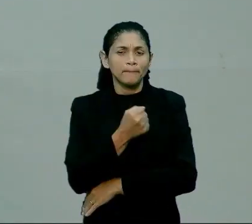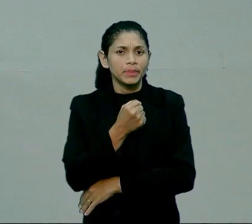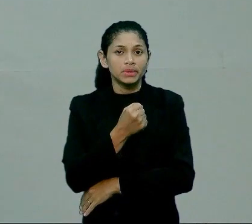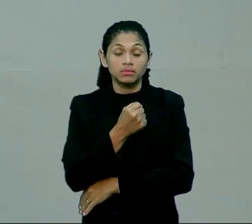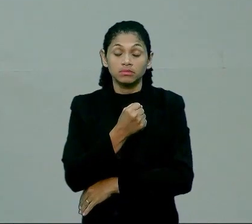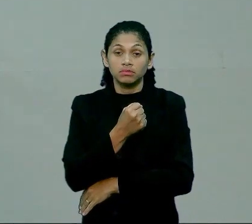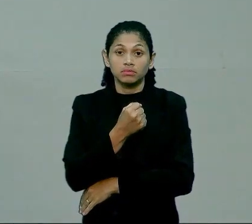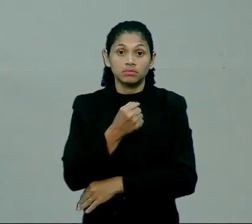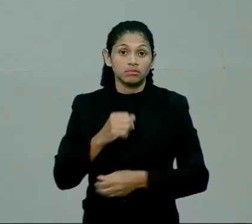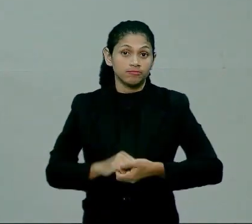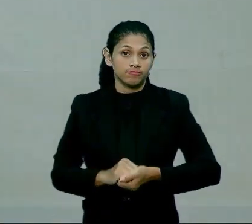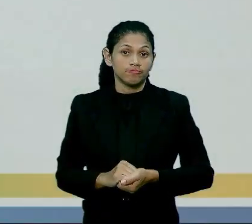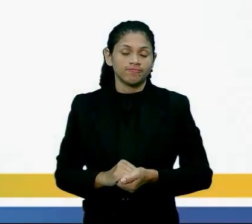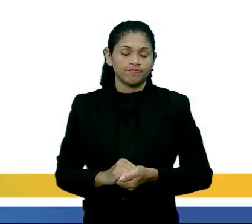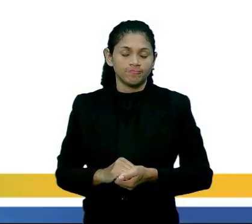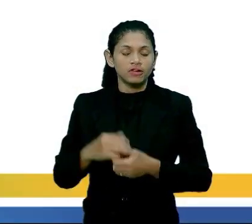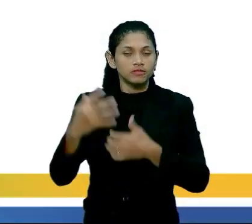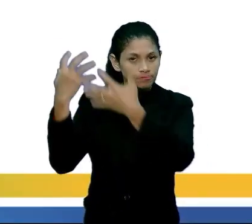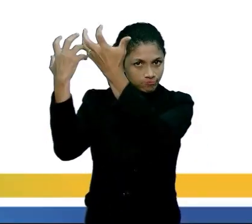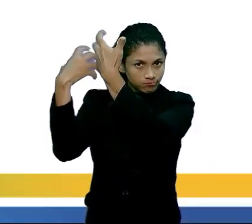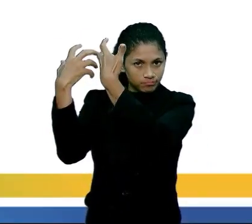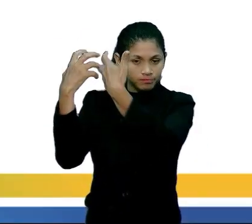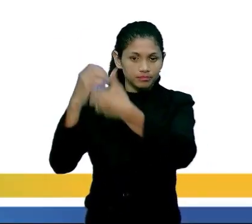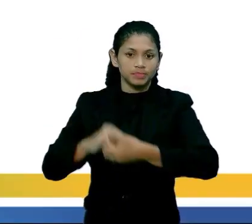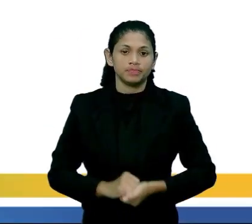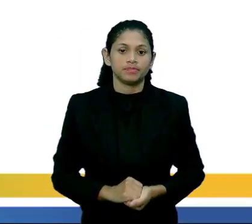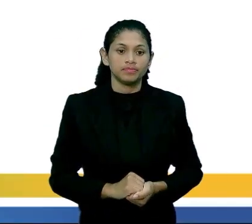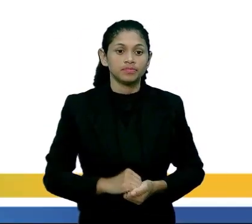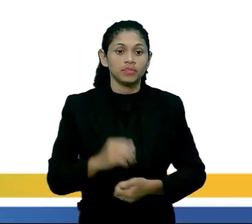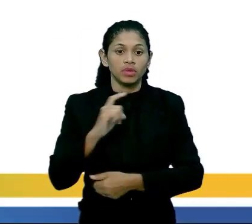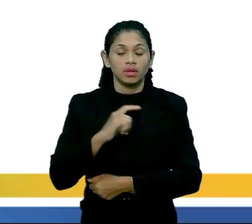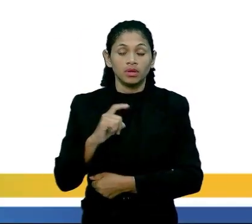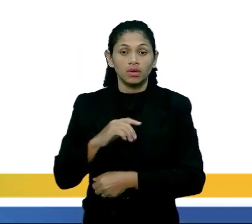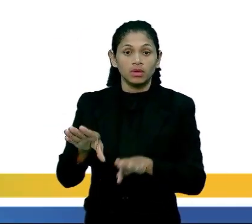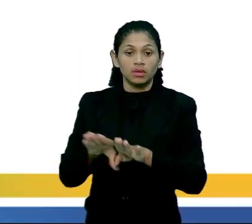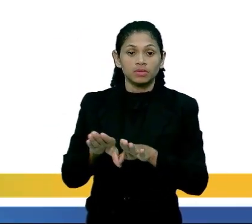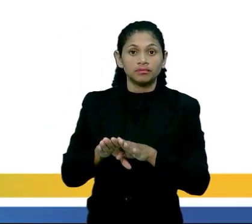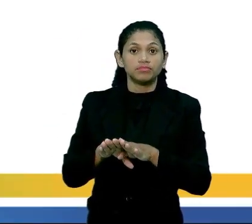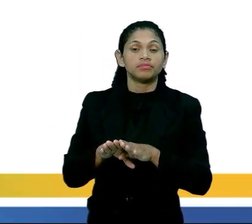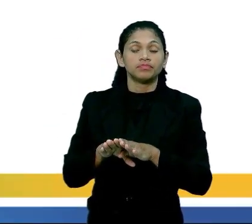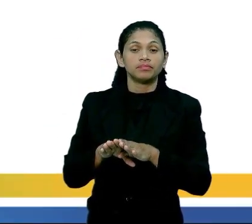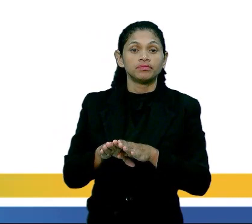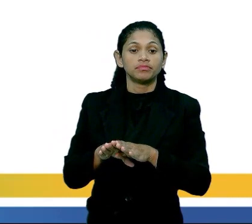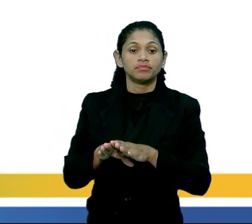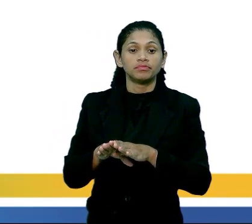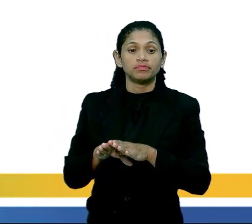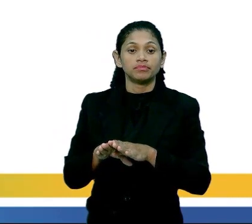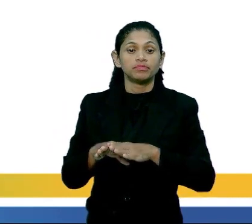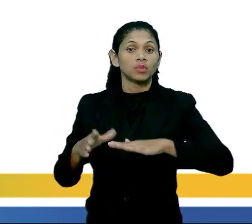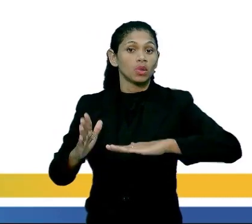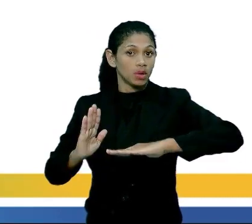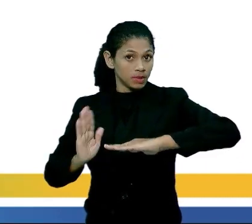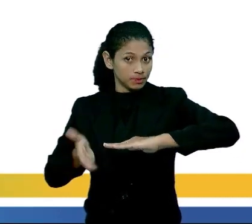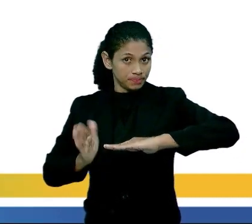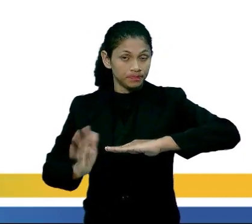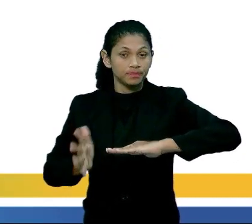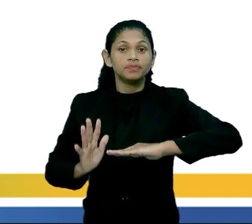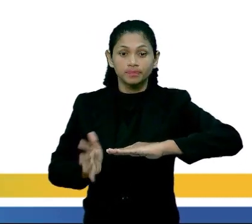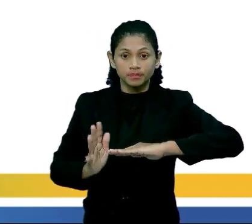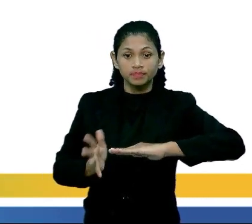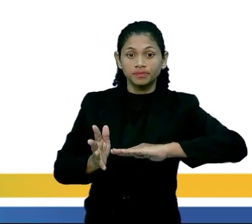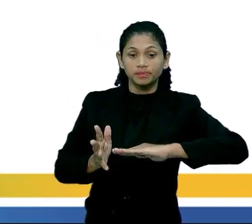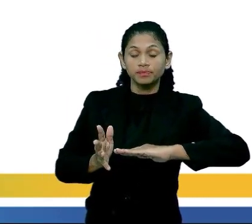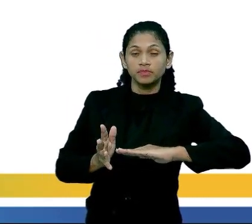que é belo? Aí a gente vai fazer essa reflexão, tranquilo? E também temos a relação direcionada para a